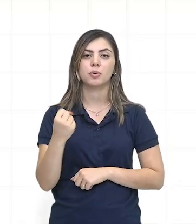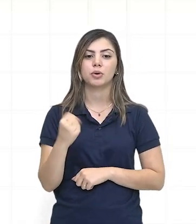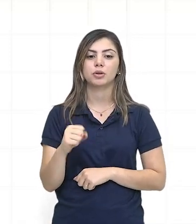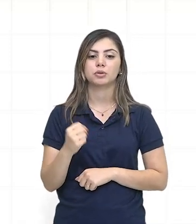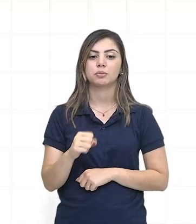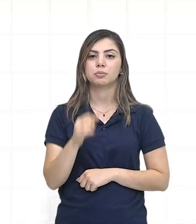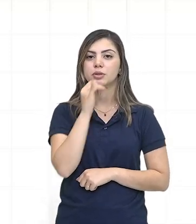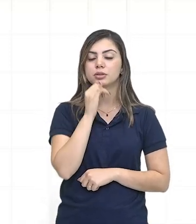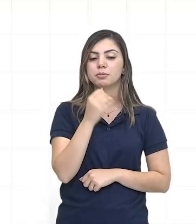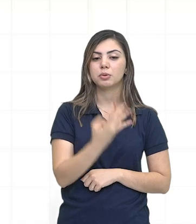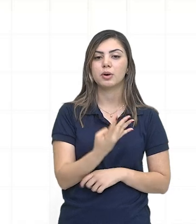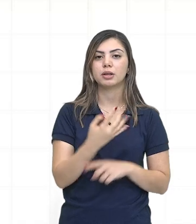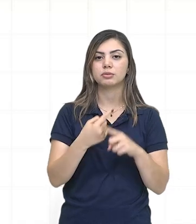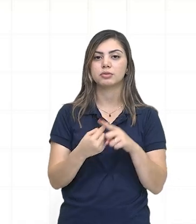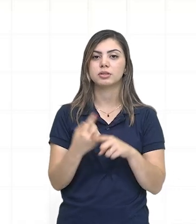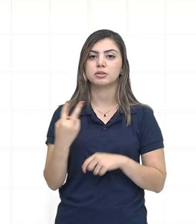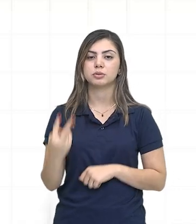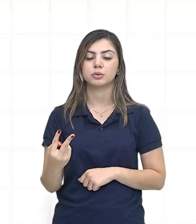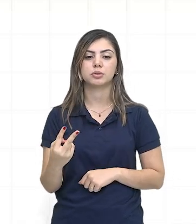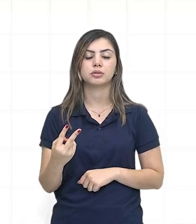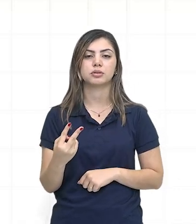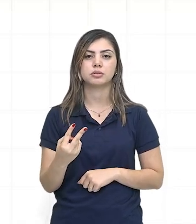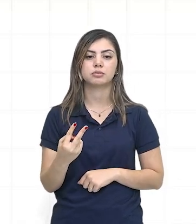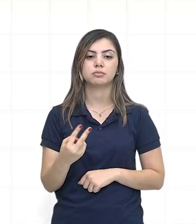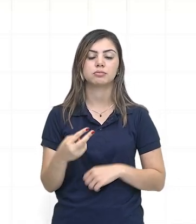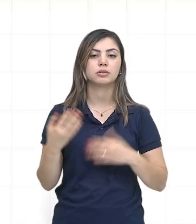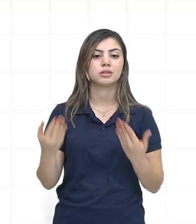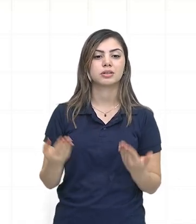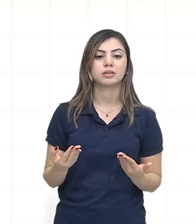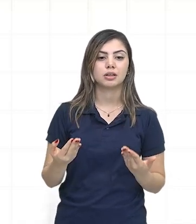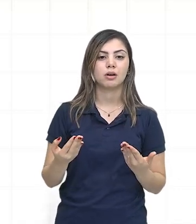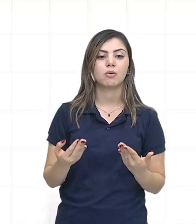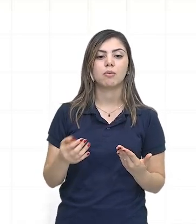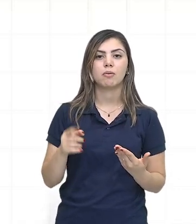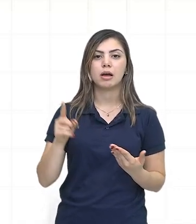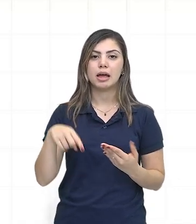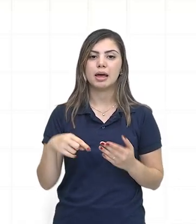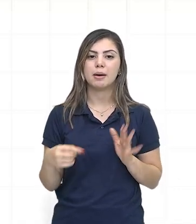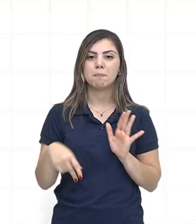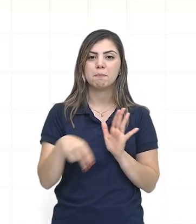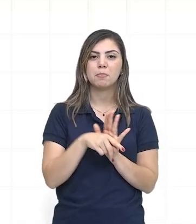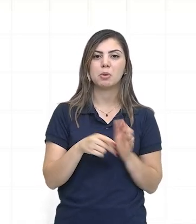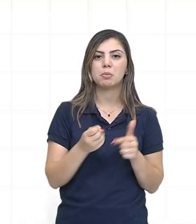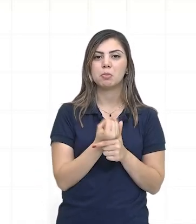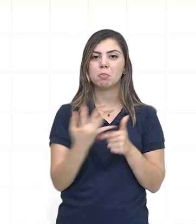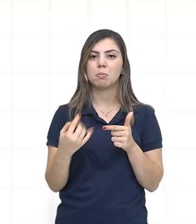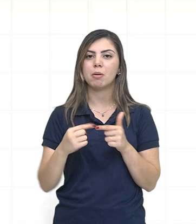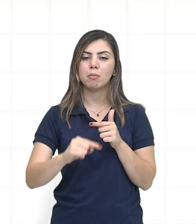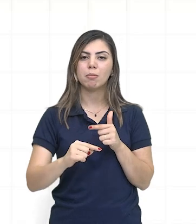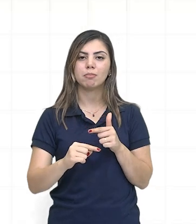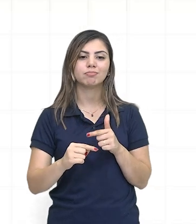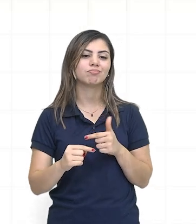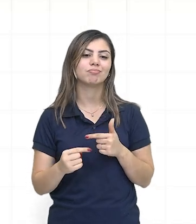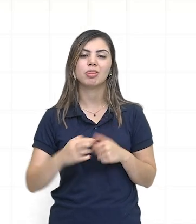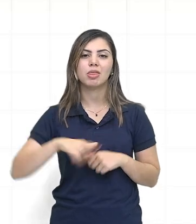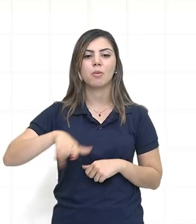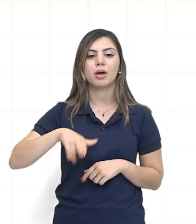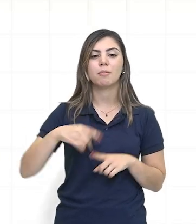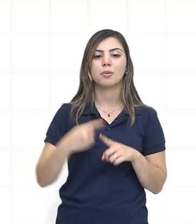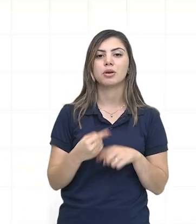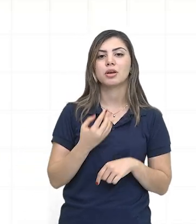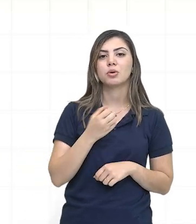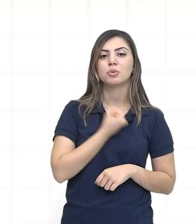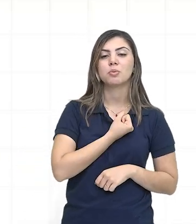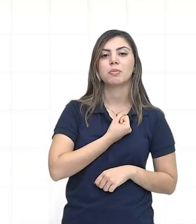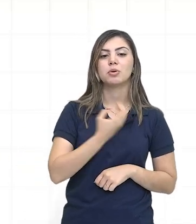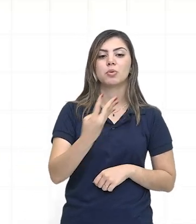como 4 vezes 2, isso aqui não é um produto de números primos. Por quê? Porque o 4 não é